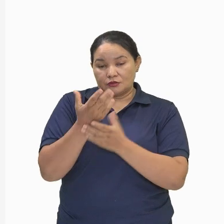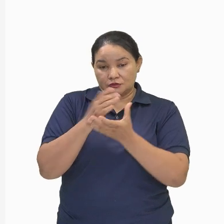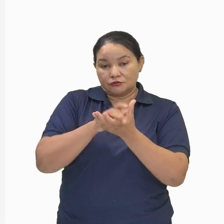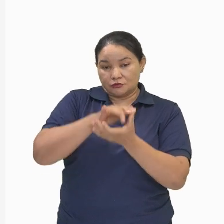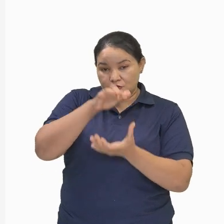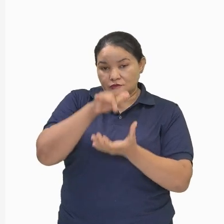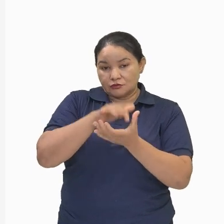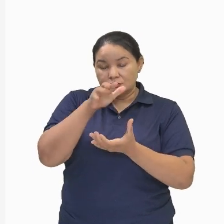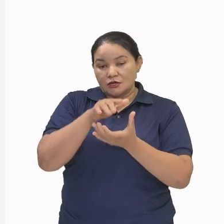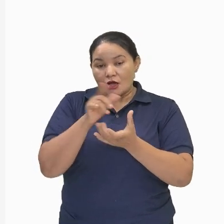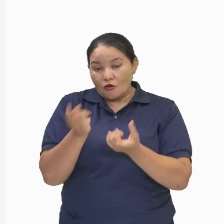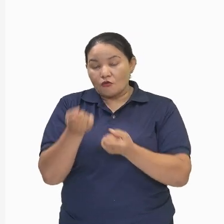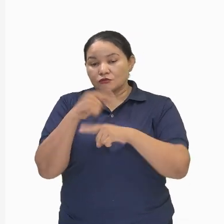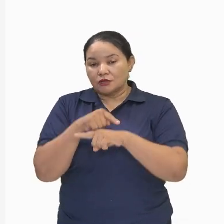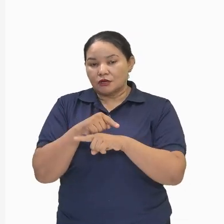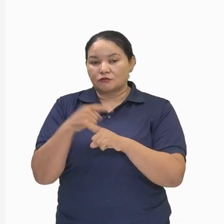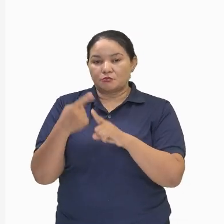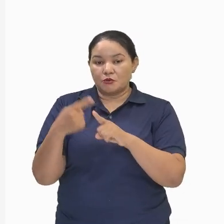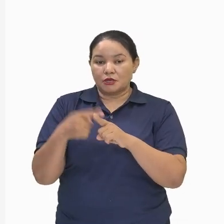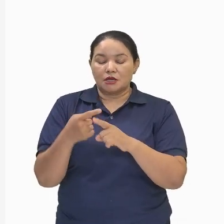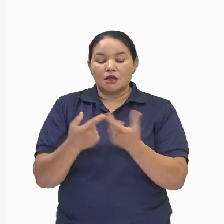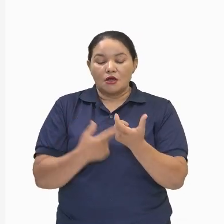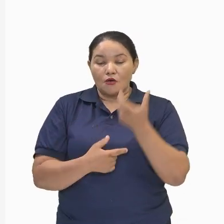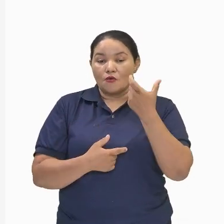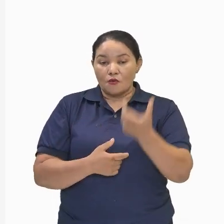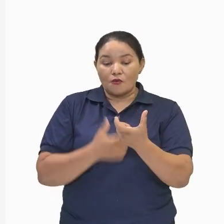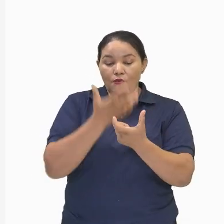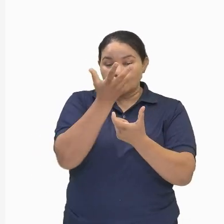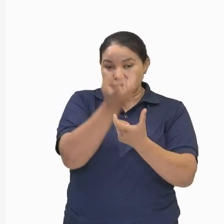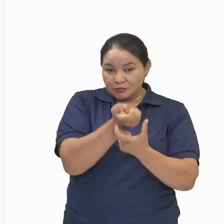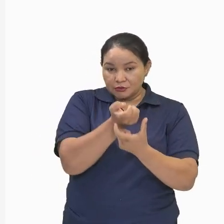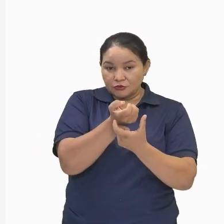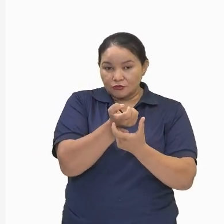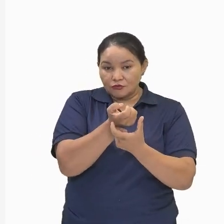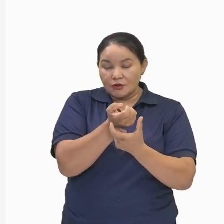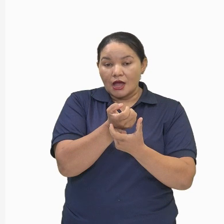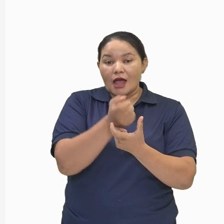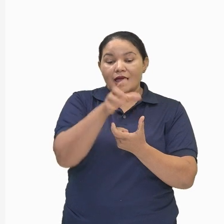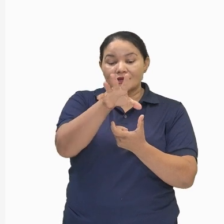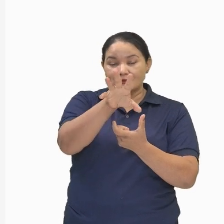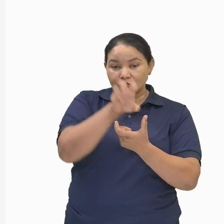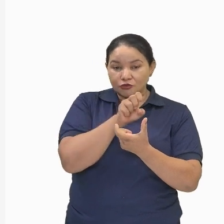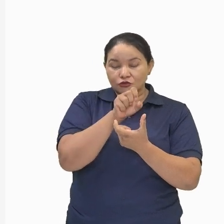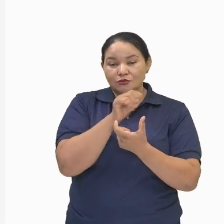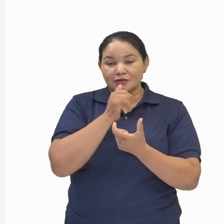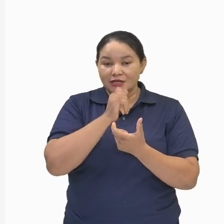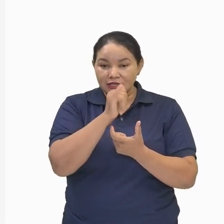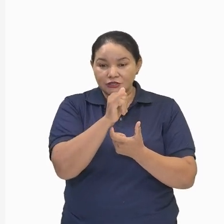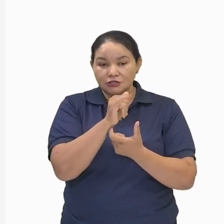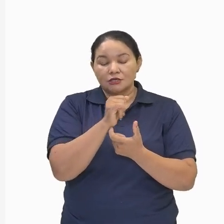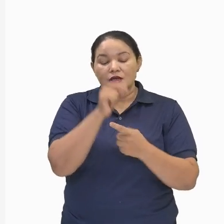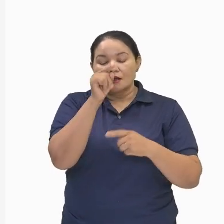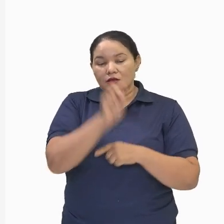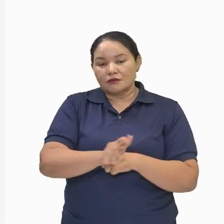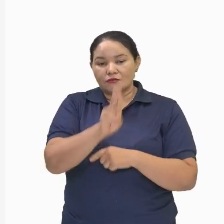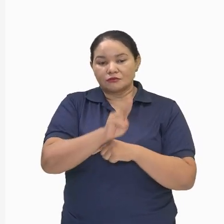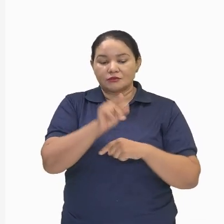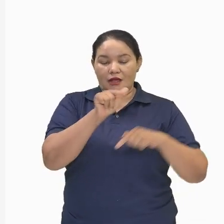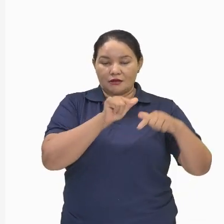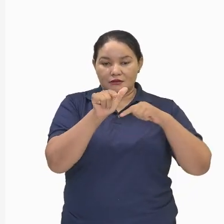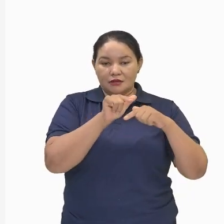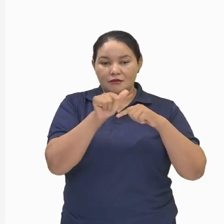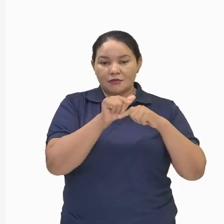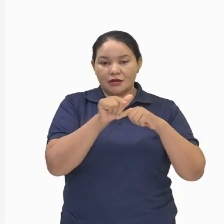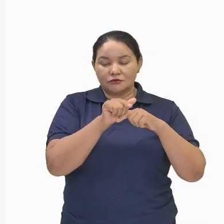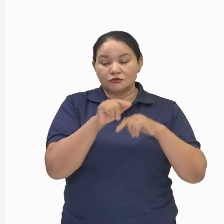o receptor recebe energia e usa essa energia para fazer algum trabalho, os geradores não.